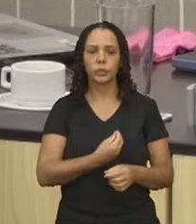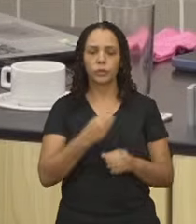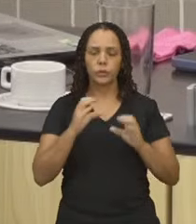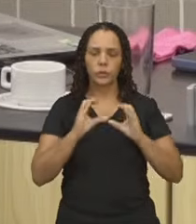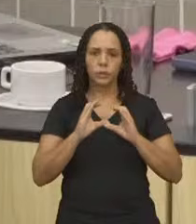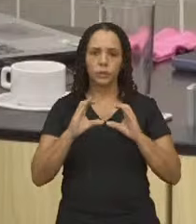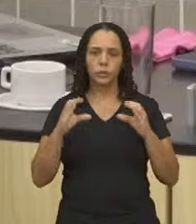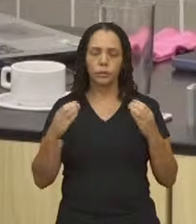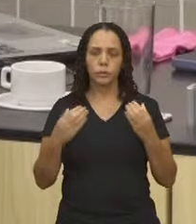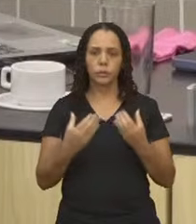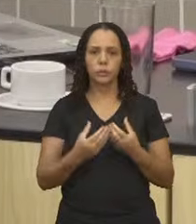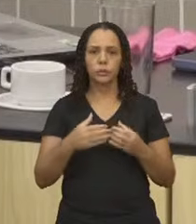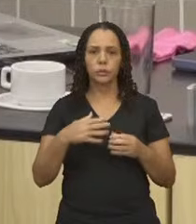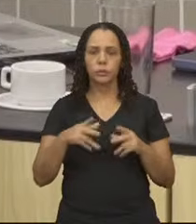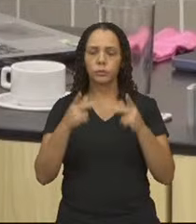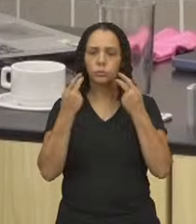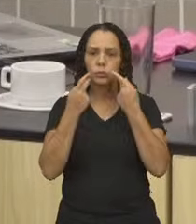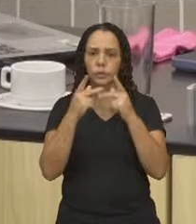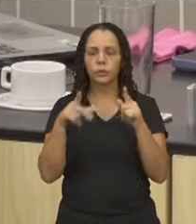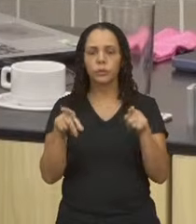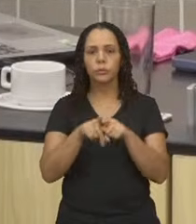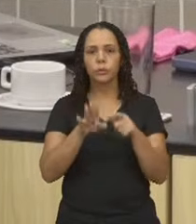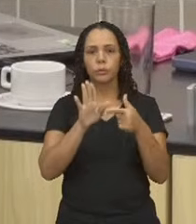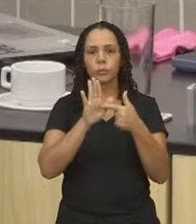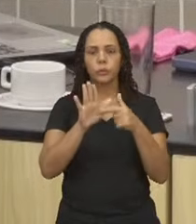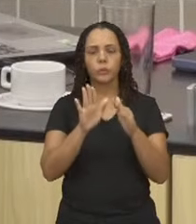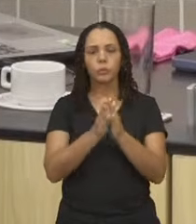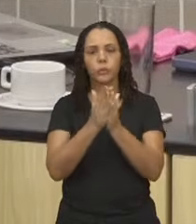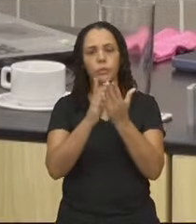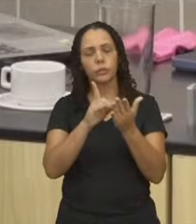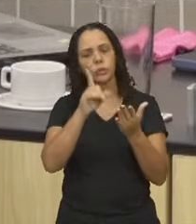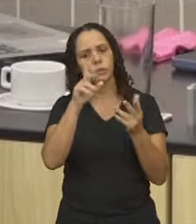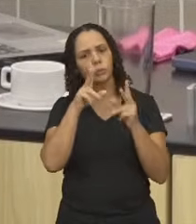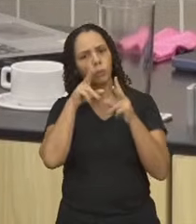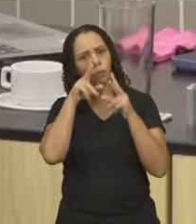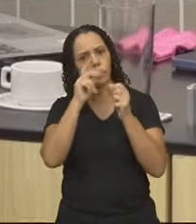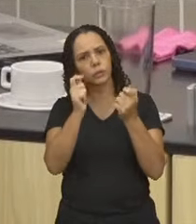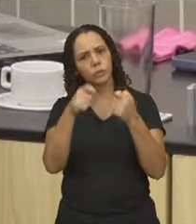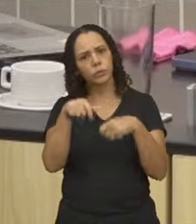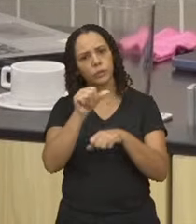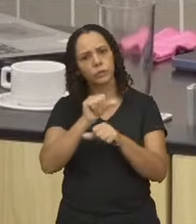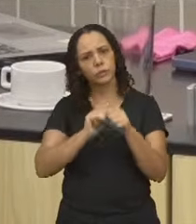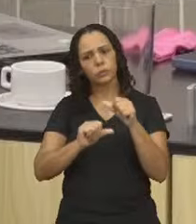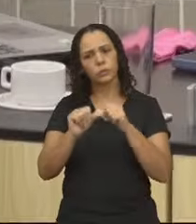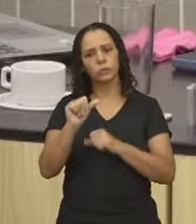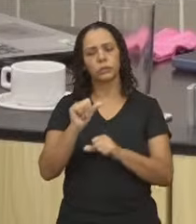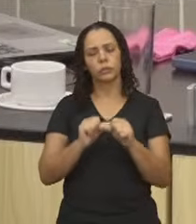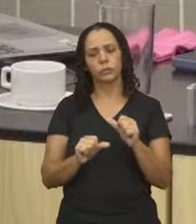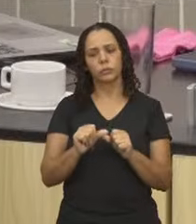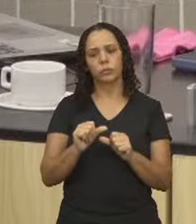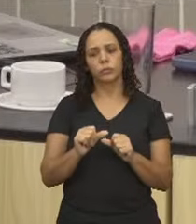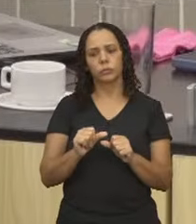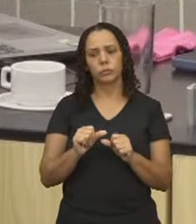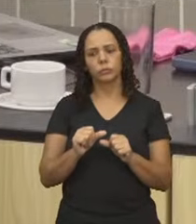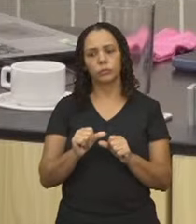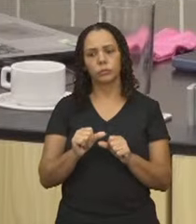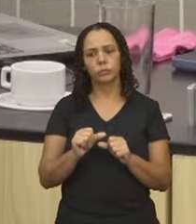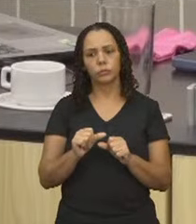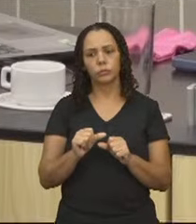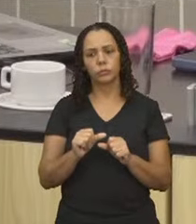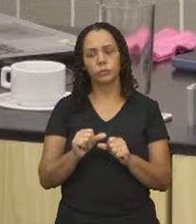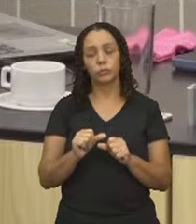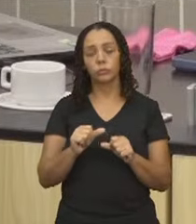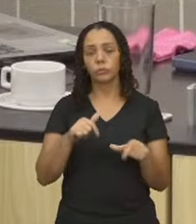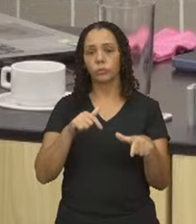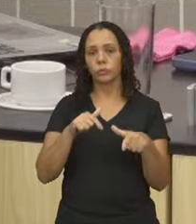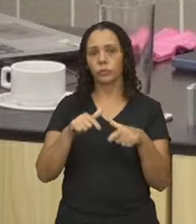O sermão também apresentou o Evangelho como força viva de transformação. Por sua atuação